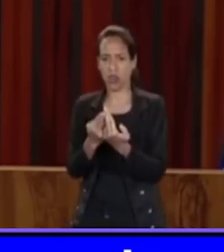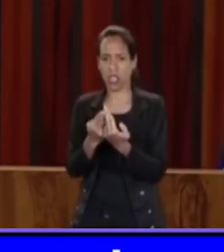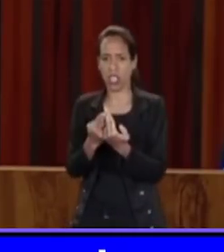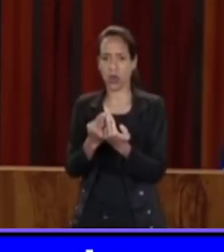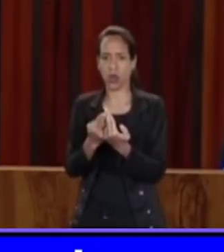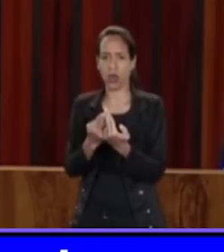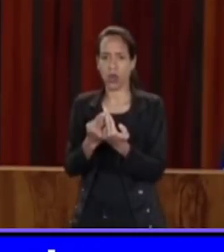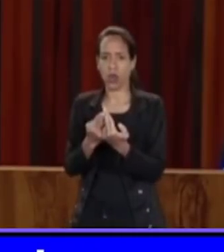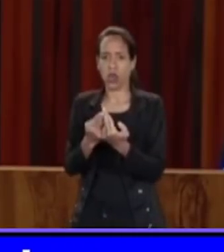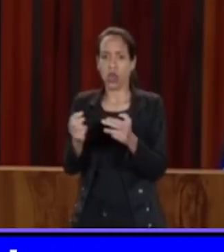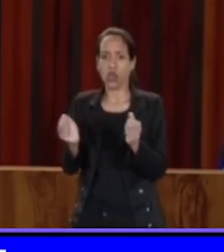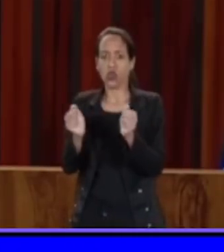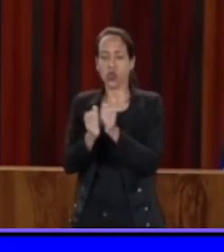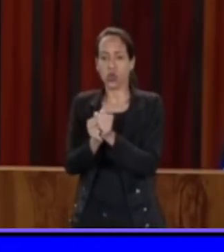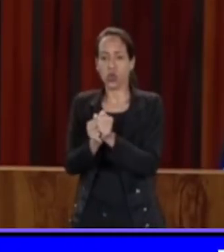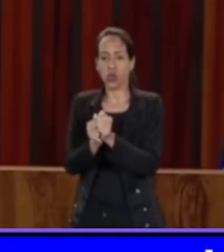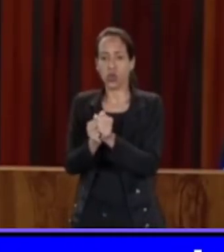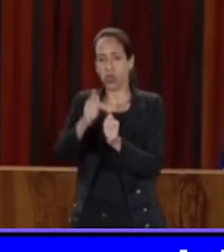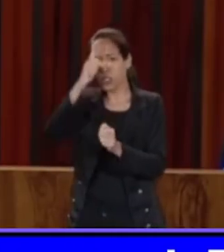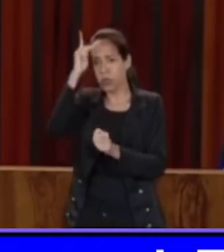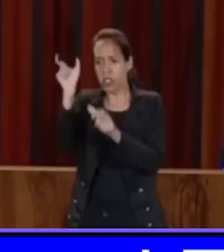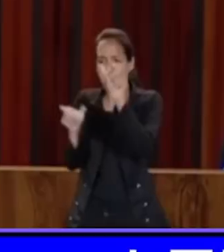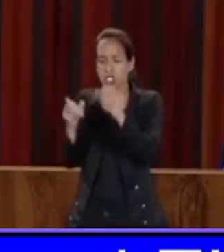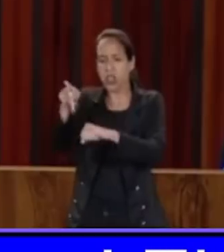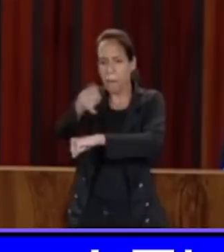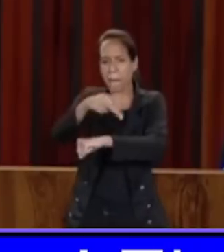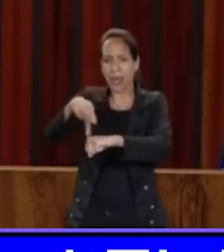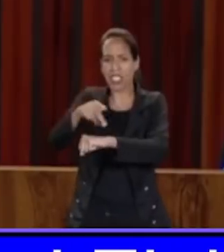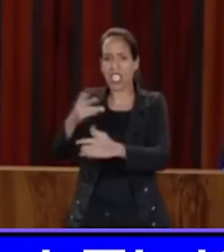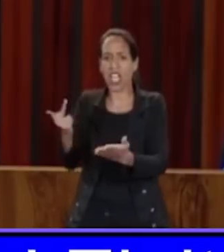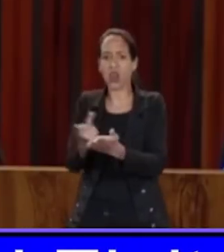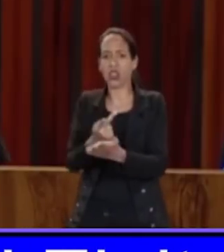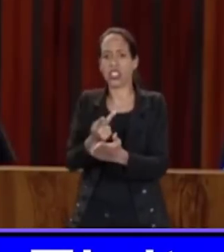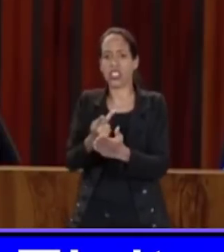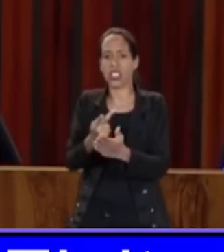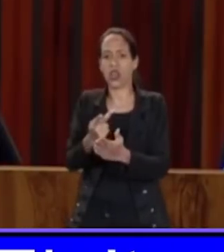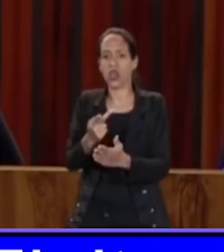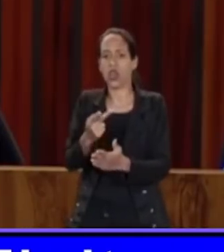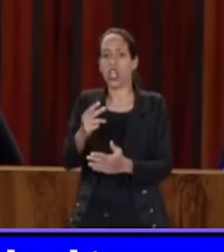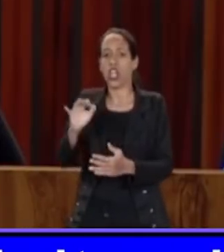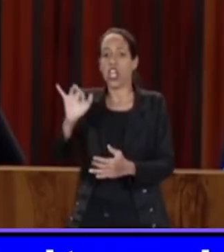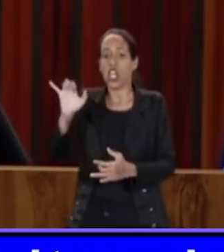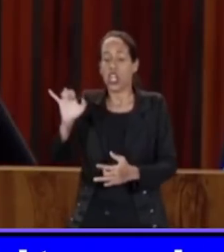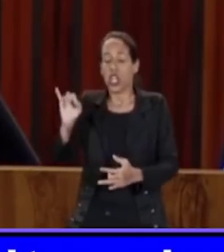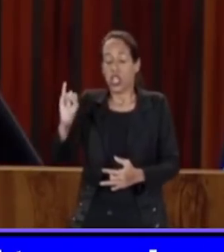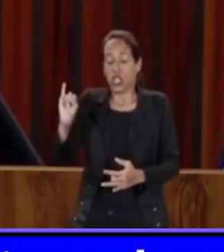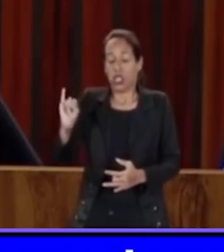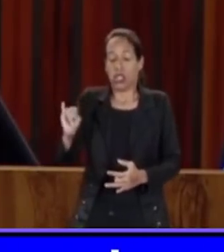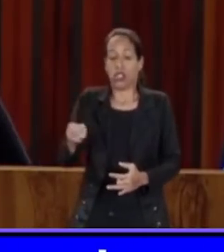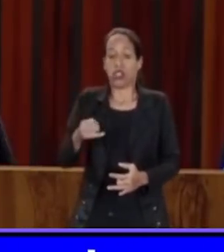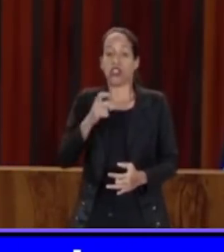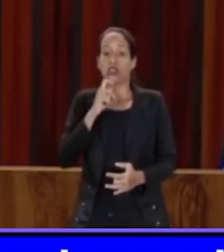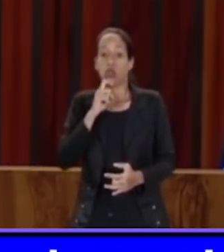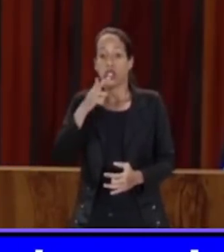com embaixadores no Palácio da Alvorada, ocorrida em julho de